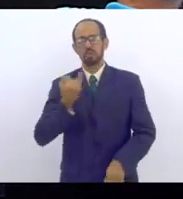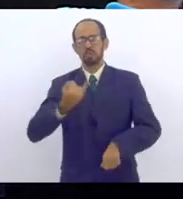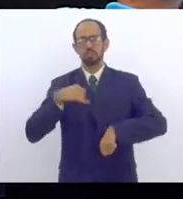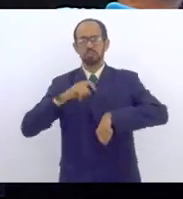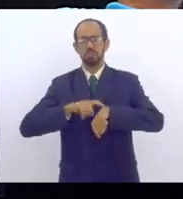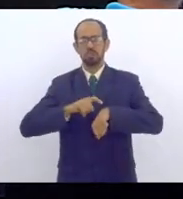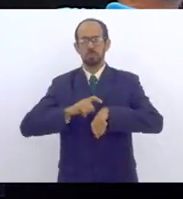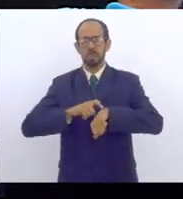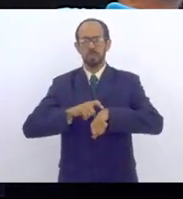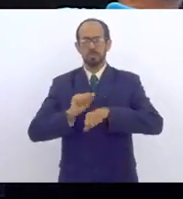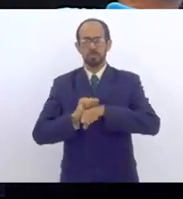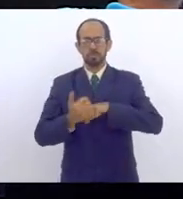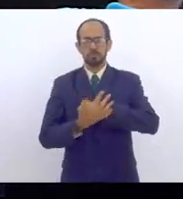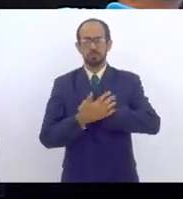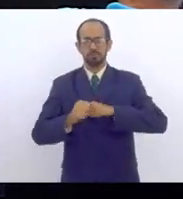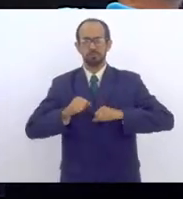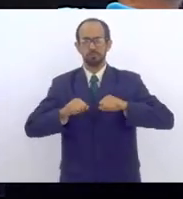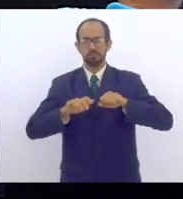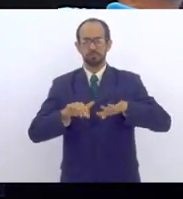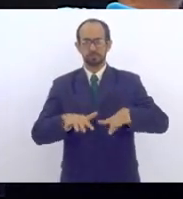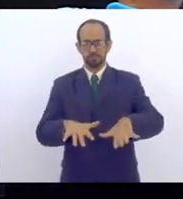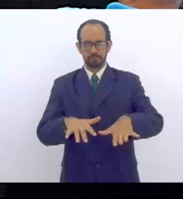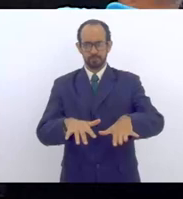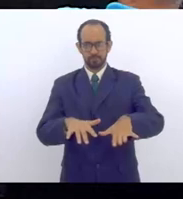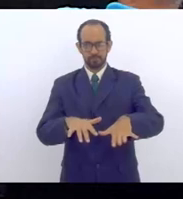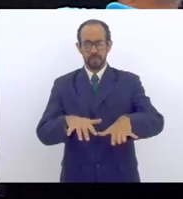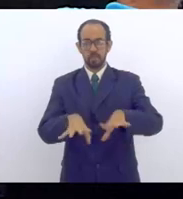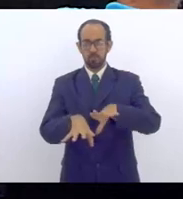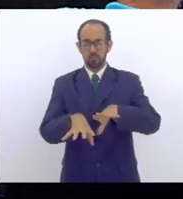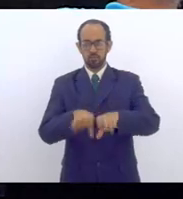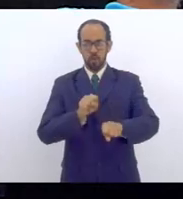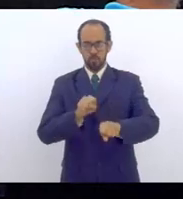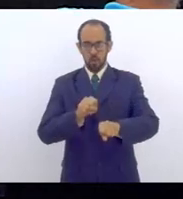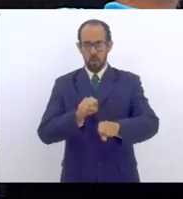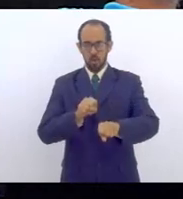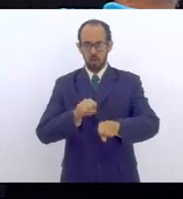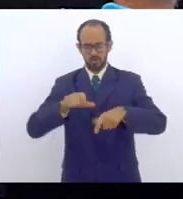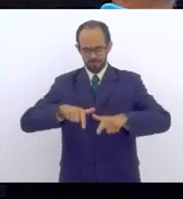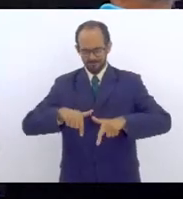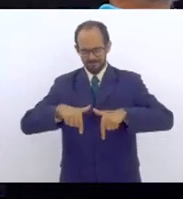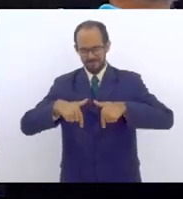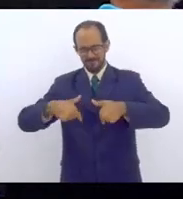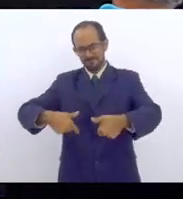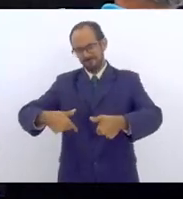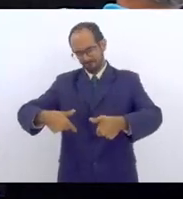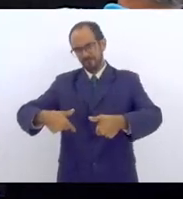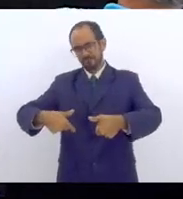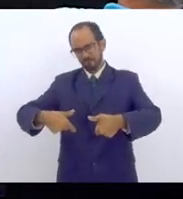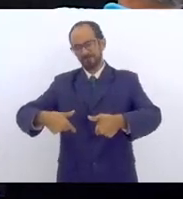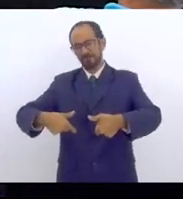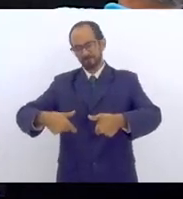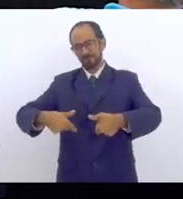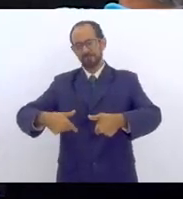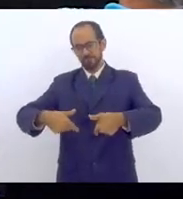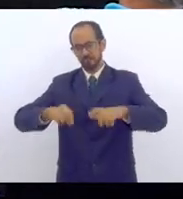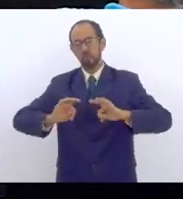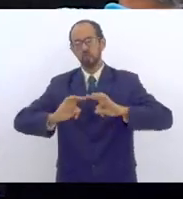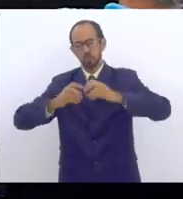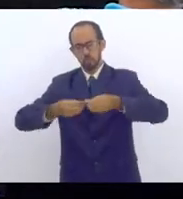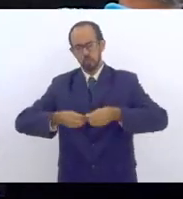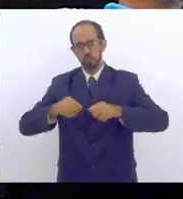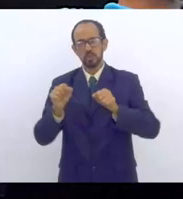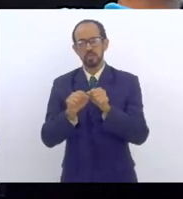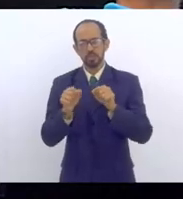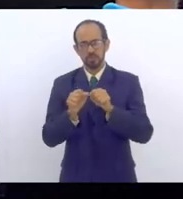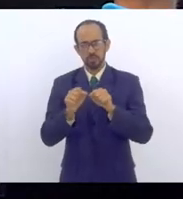da pandemia ele se especializou no enfrentamento é tudo que foi feito para